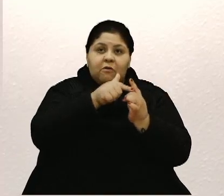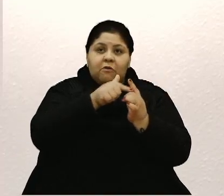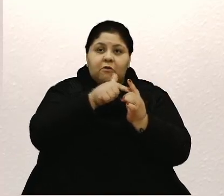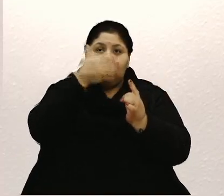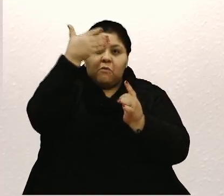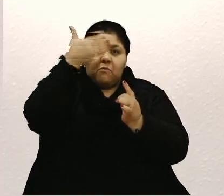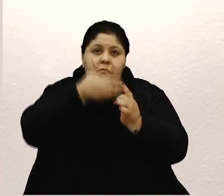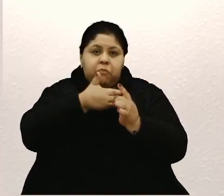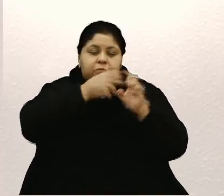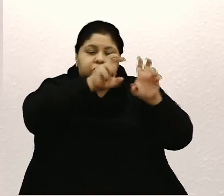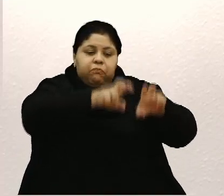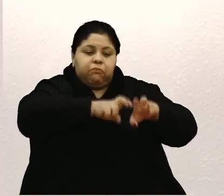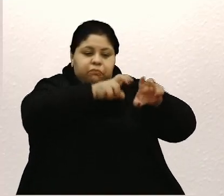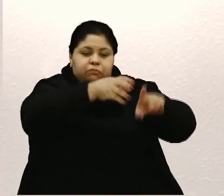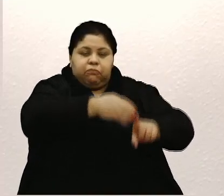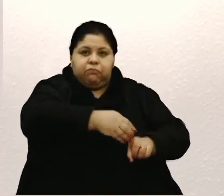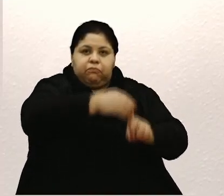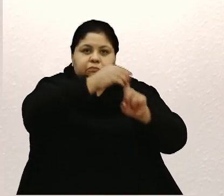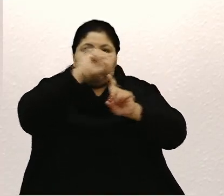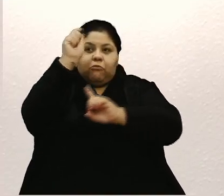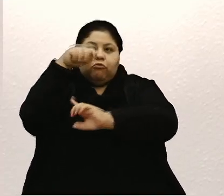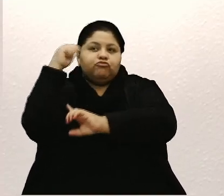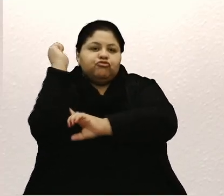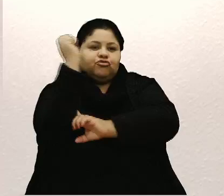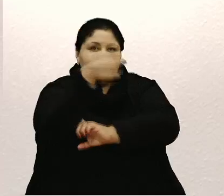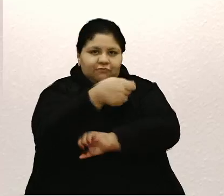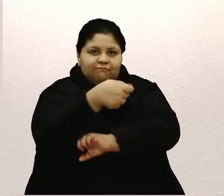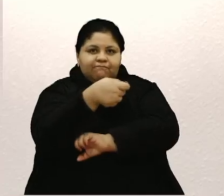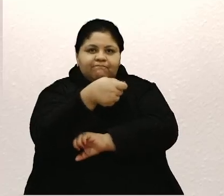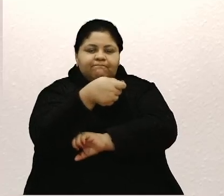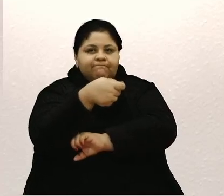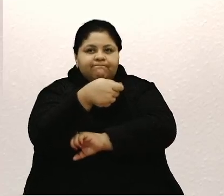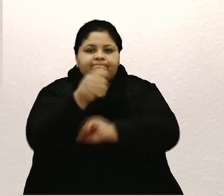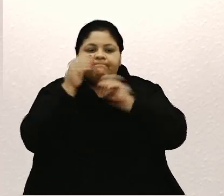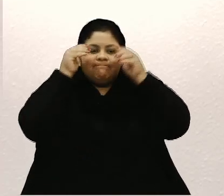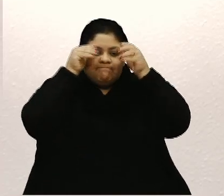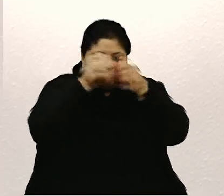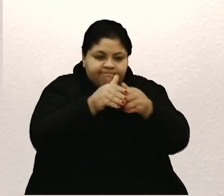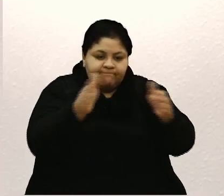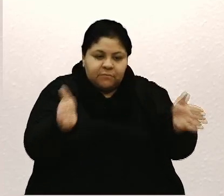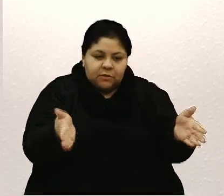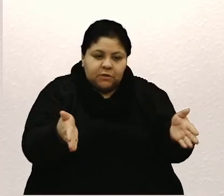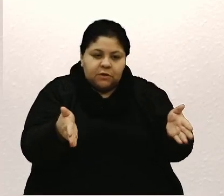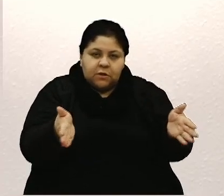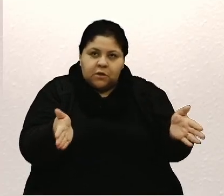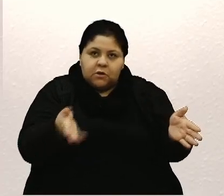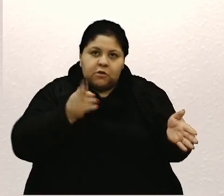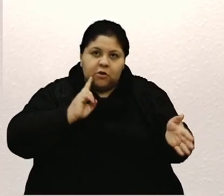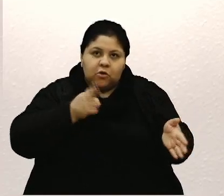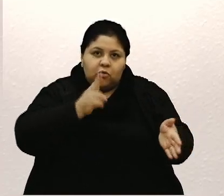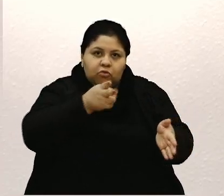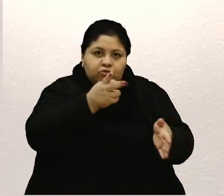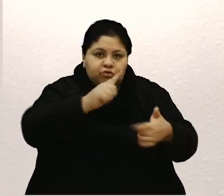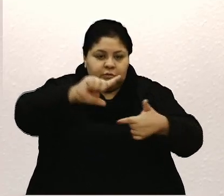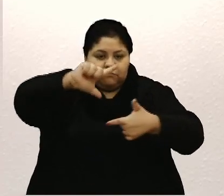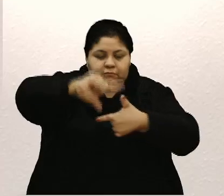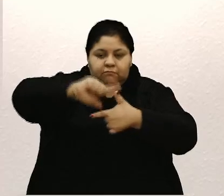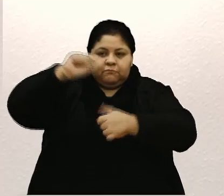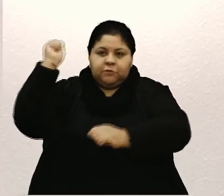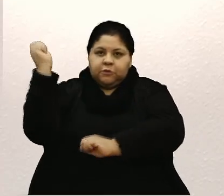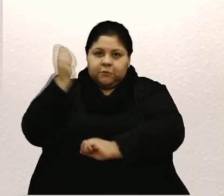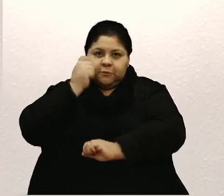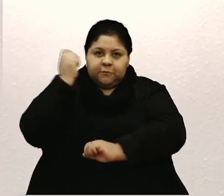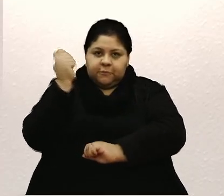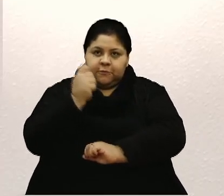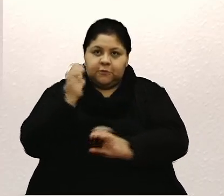campeiras, principalmente o tiro de laço. Com foco em cultivar as tradições gaúchas através das provas de laço